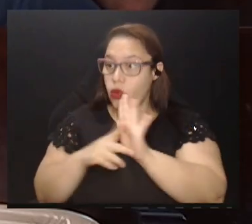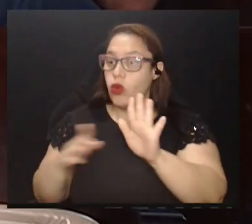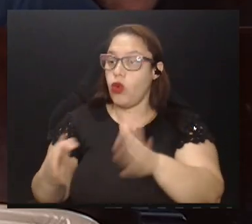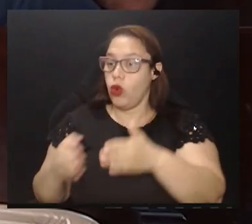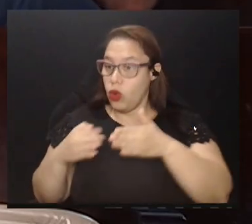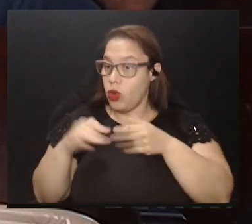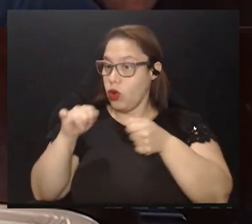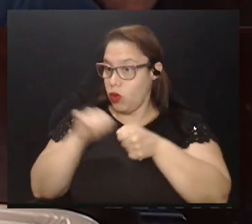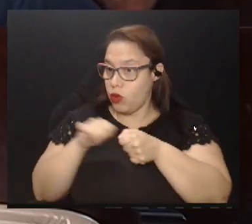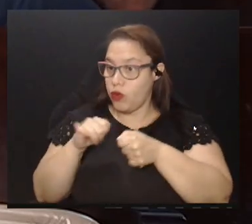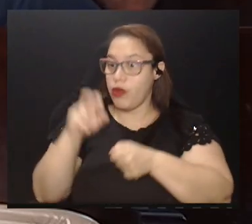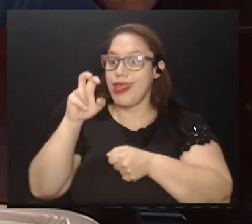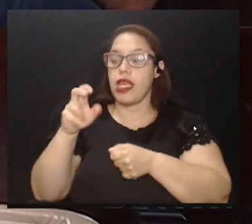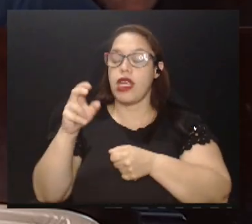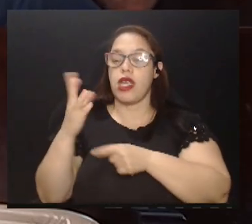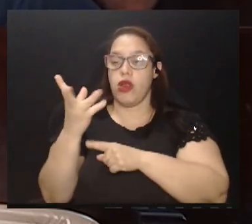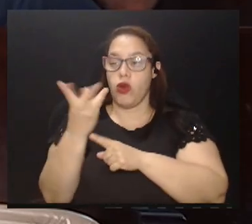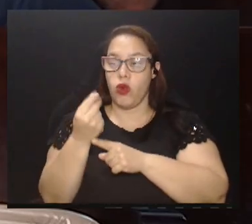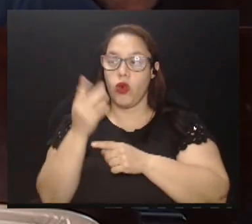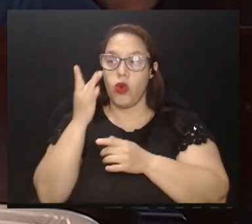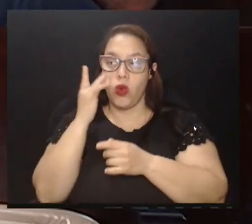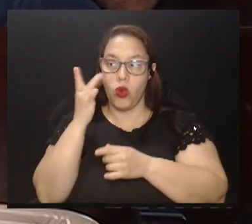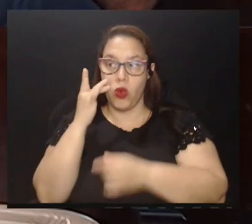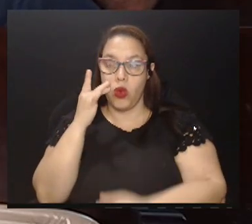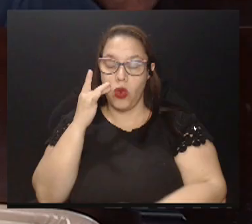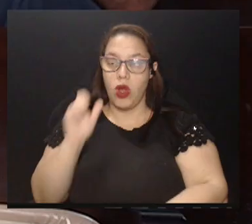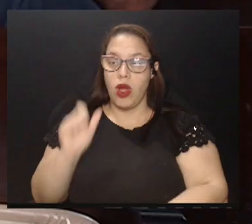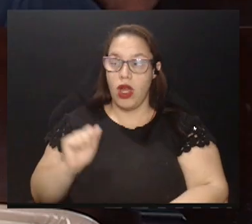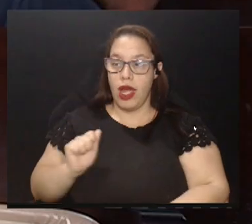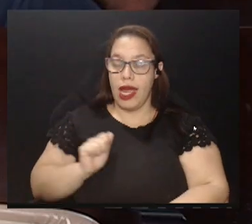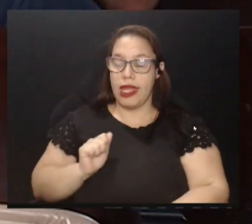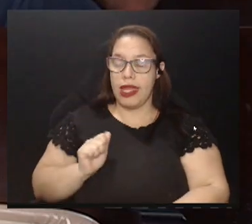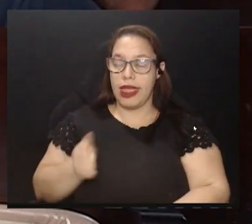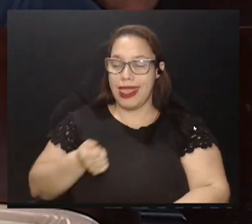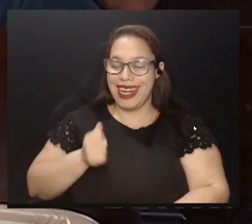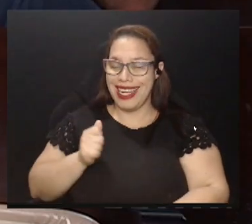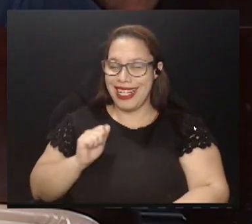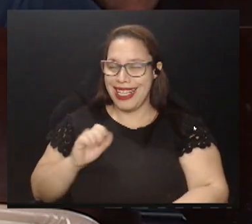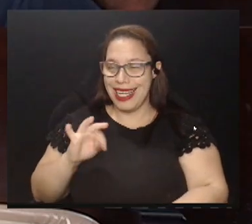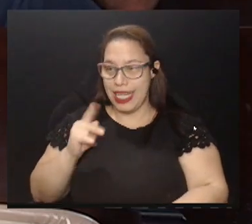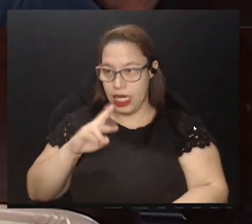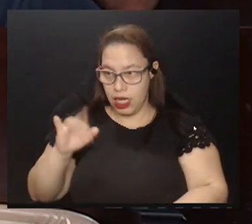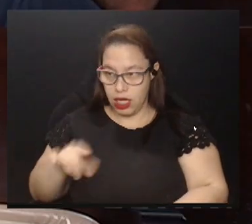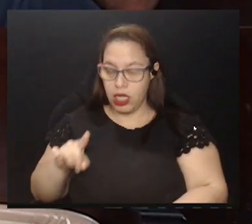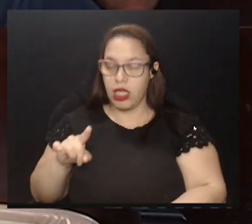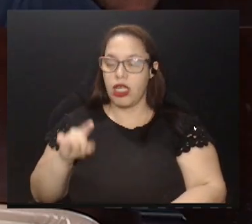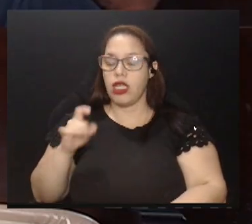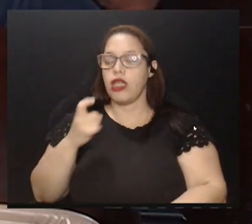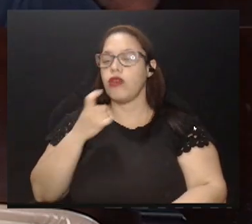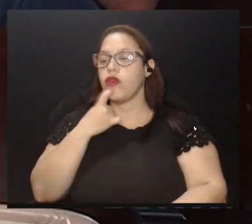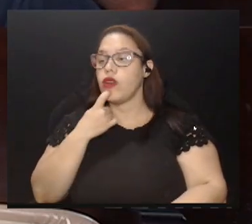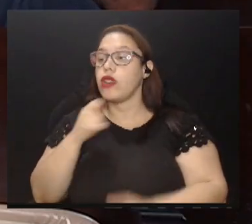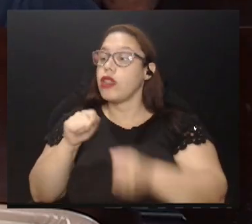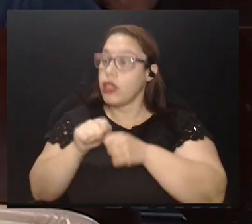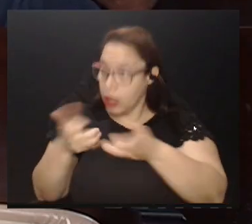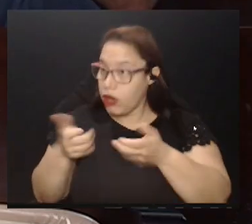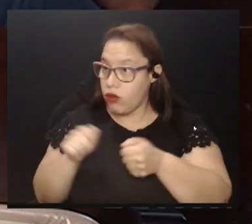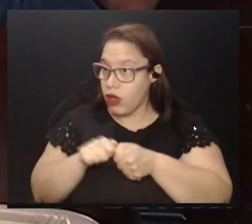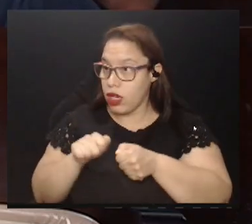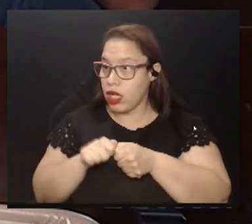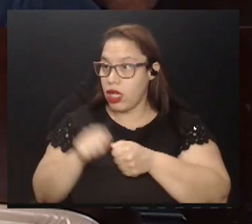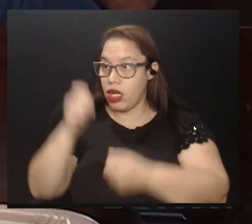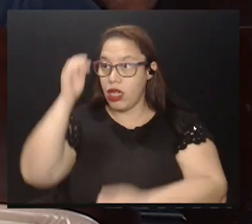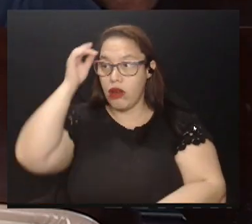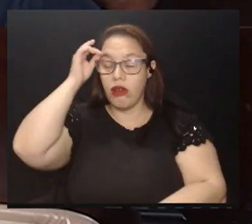atrizes veteranas daqui de Campinas me procuraram, né? E queriam fazer um trabalho